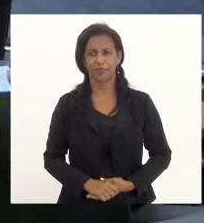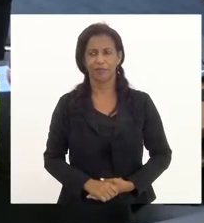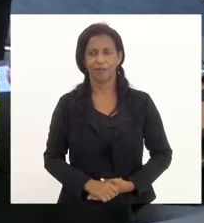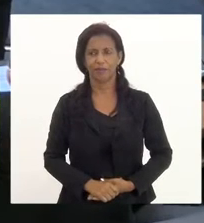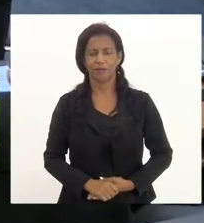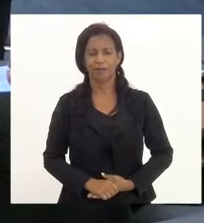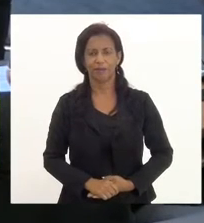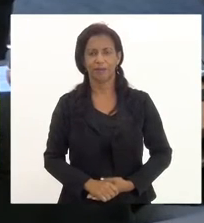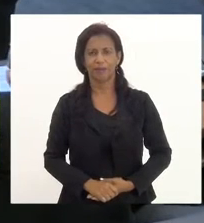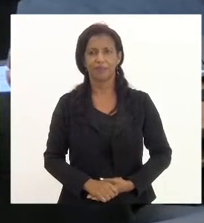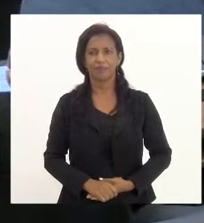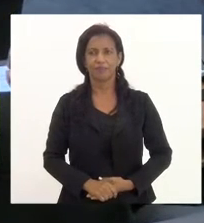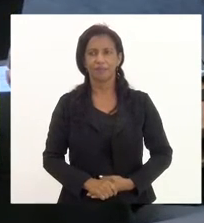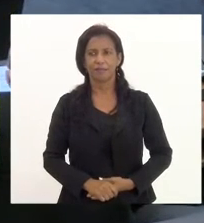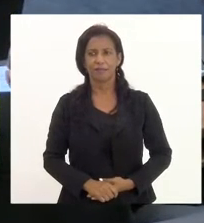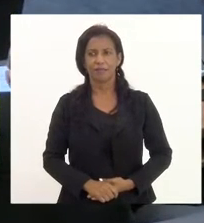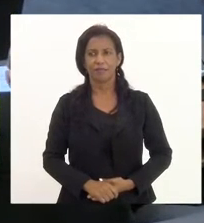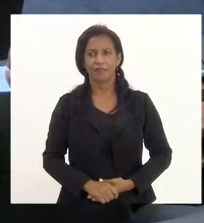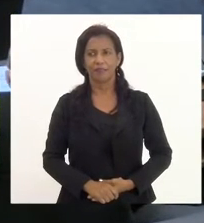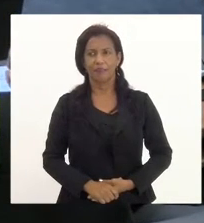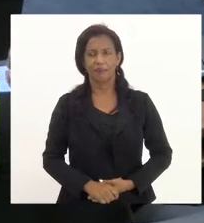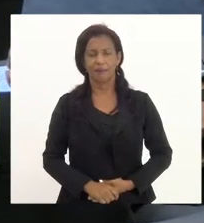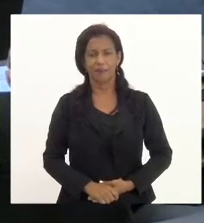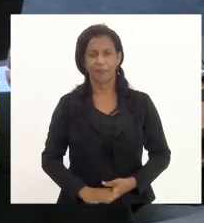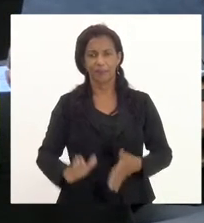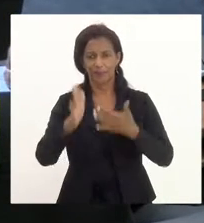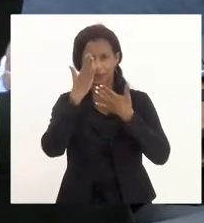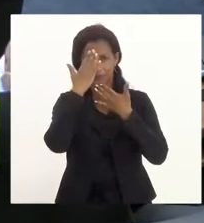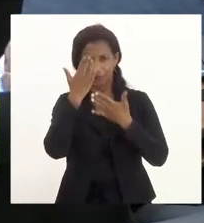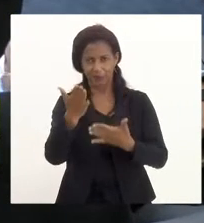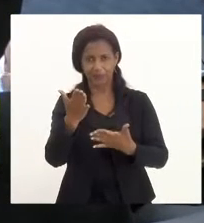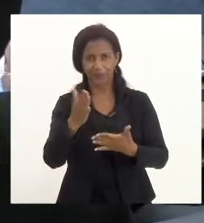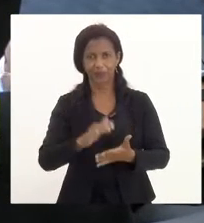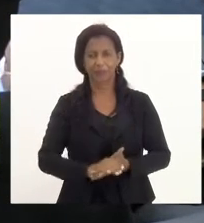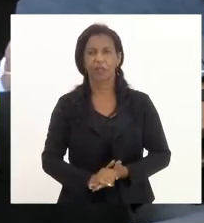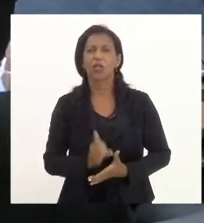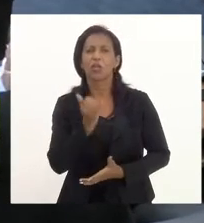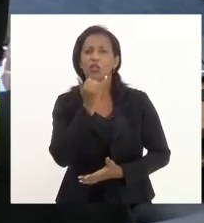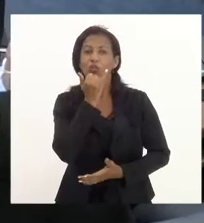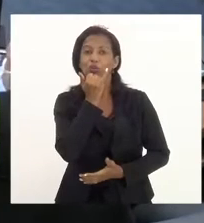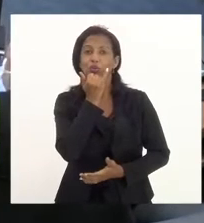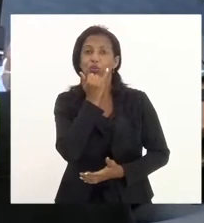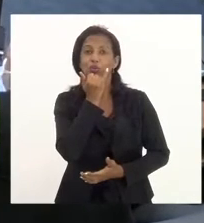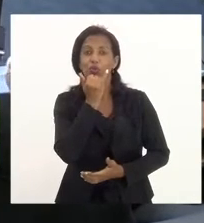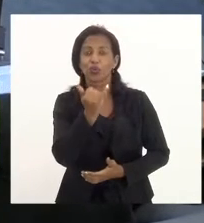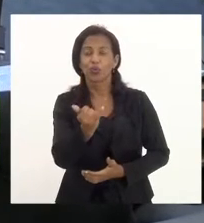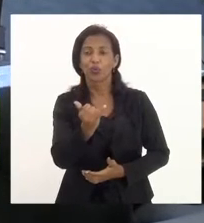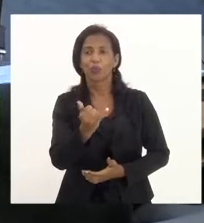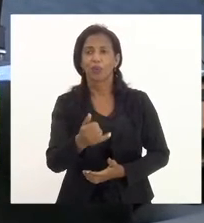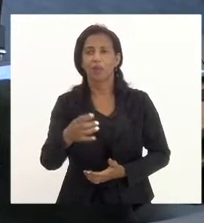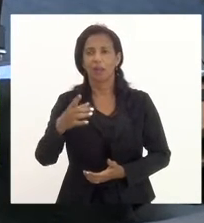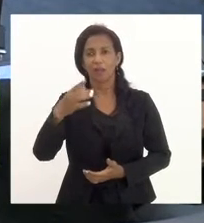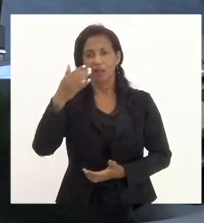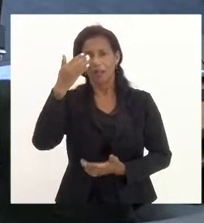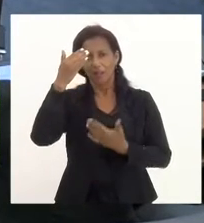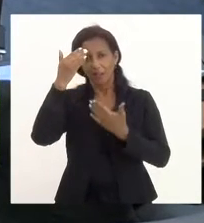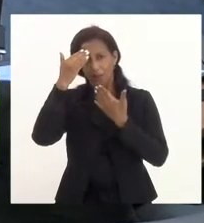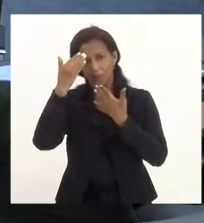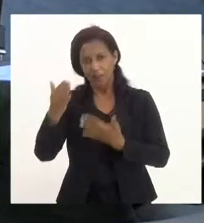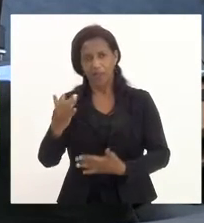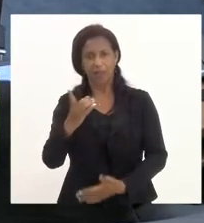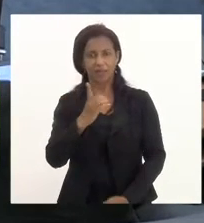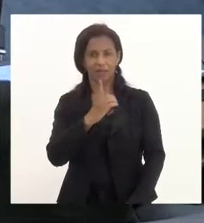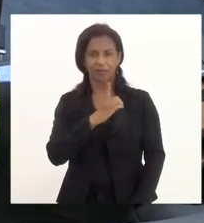E aí e obrigado Desculpe obrigado defensora